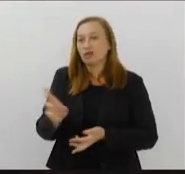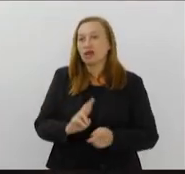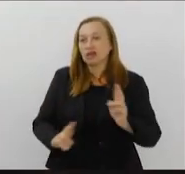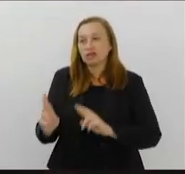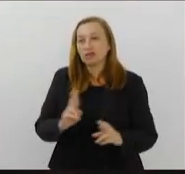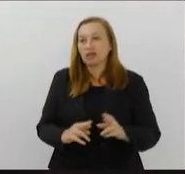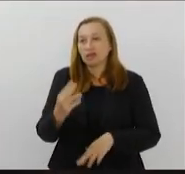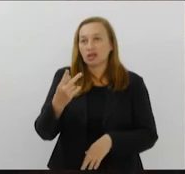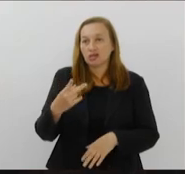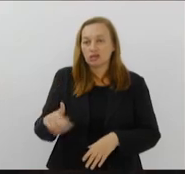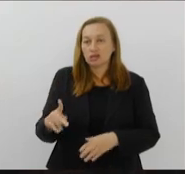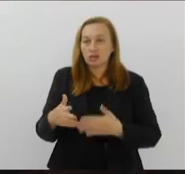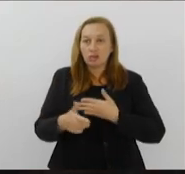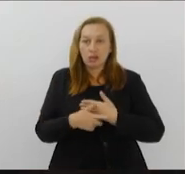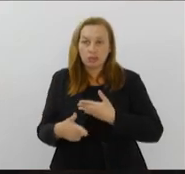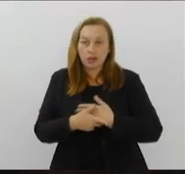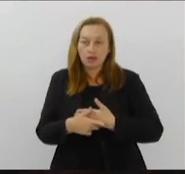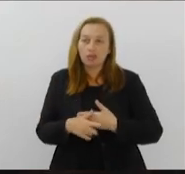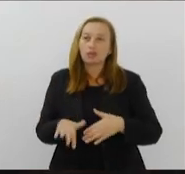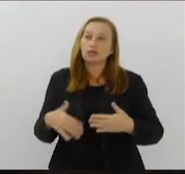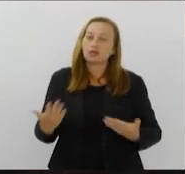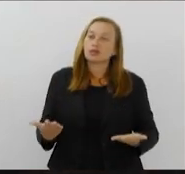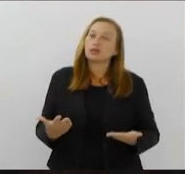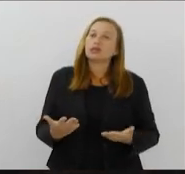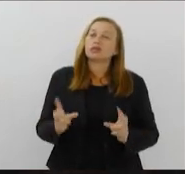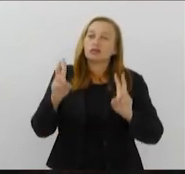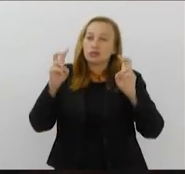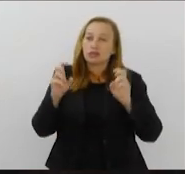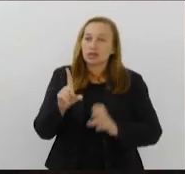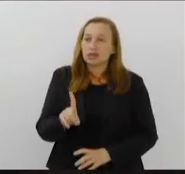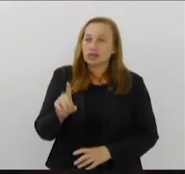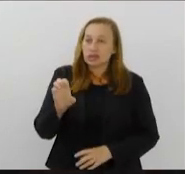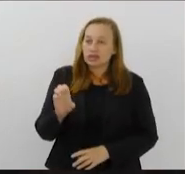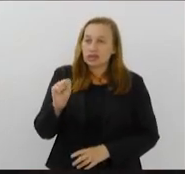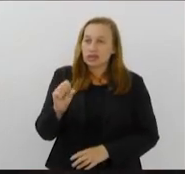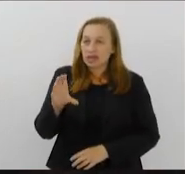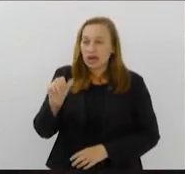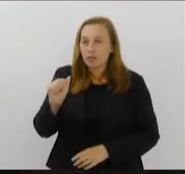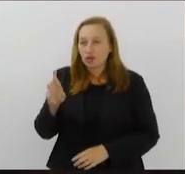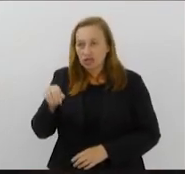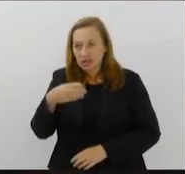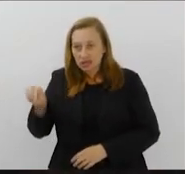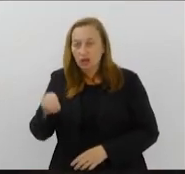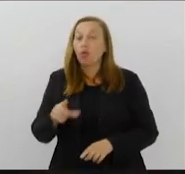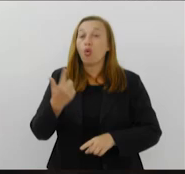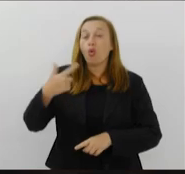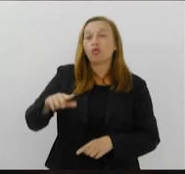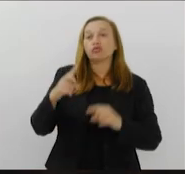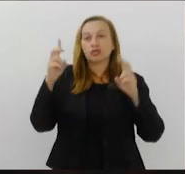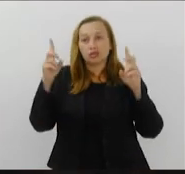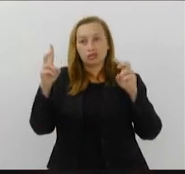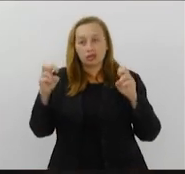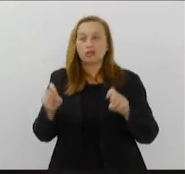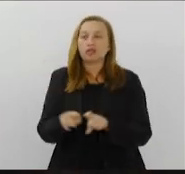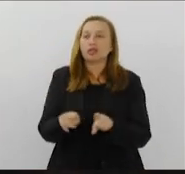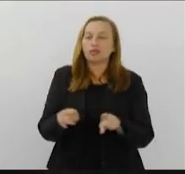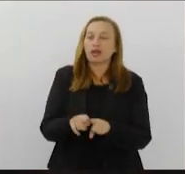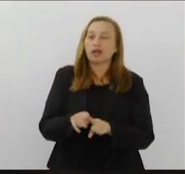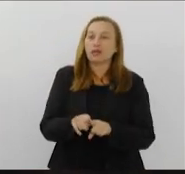das pastas prioritárias em relação ao tema da descarbonização. Outro tema relevante também é a questão